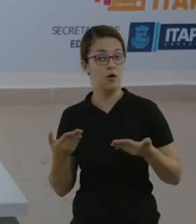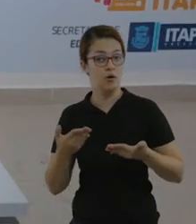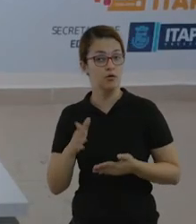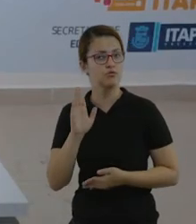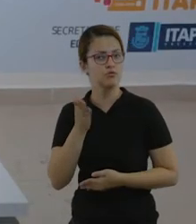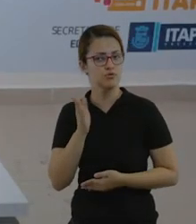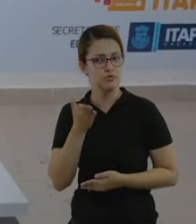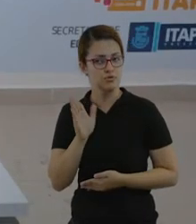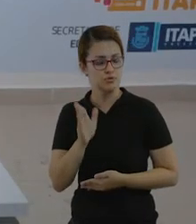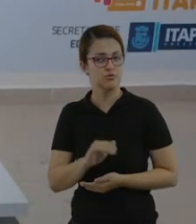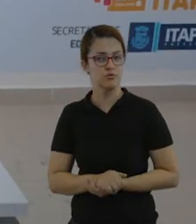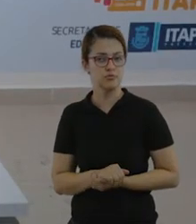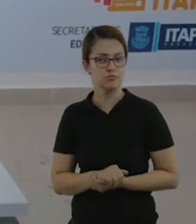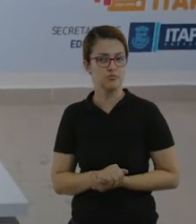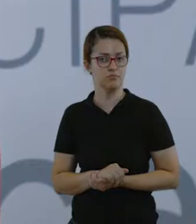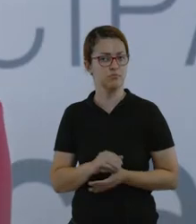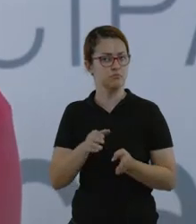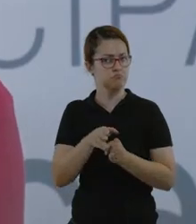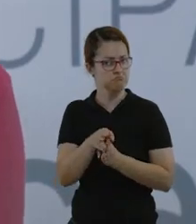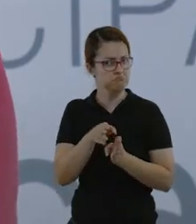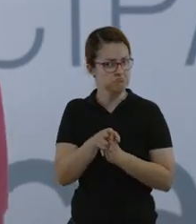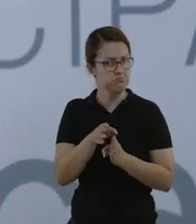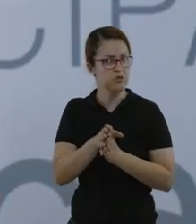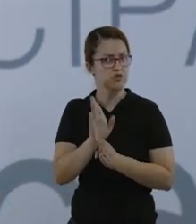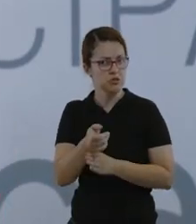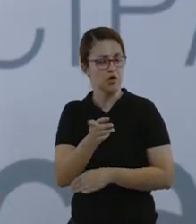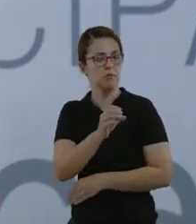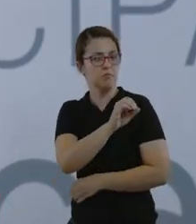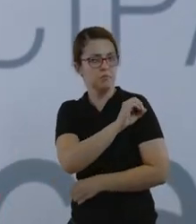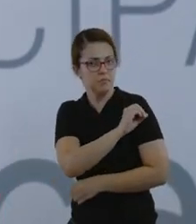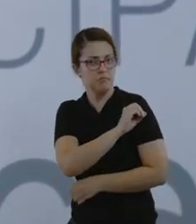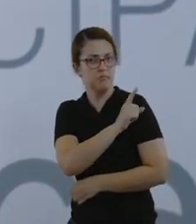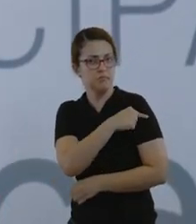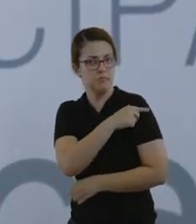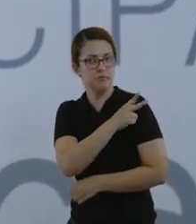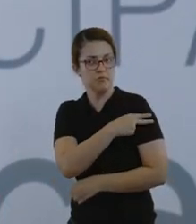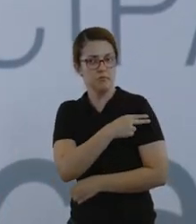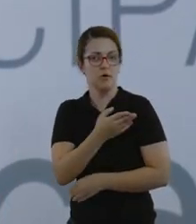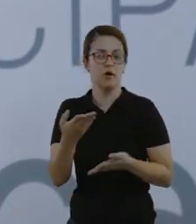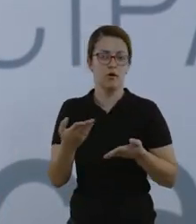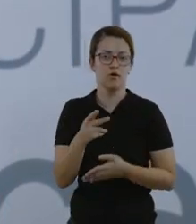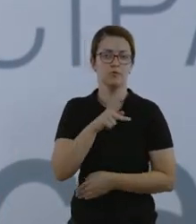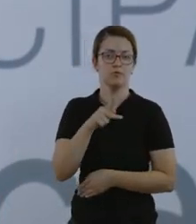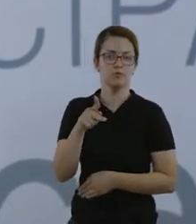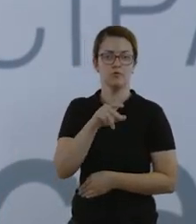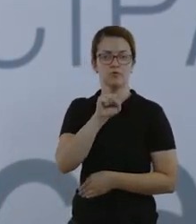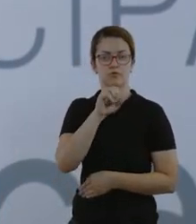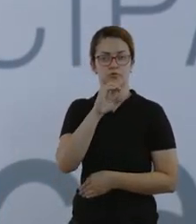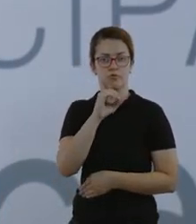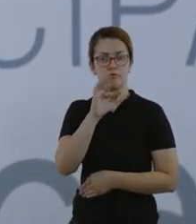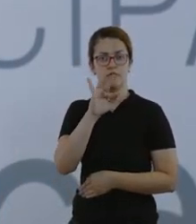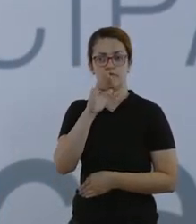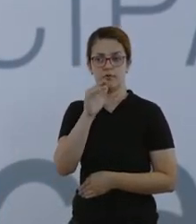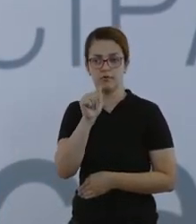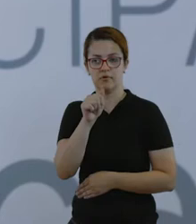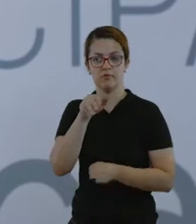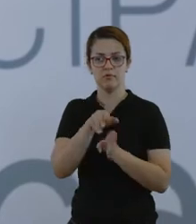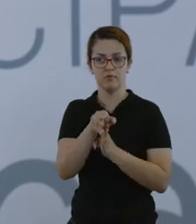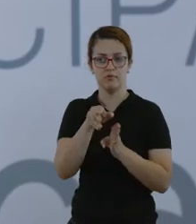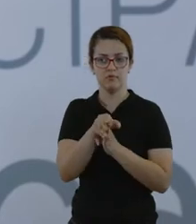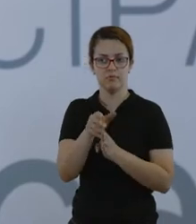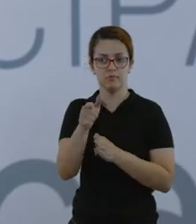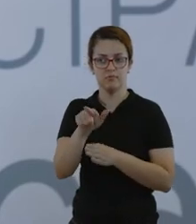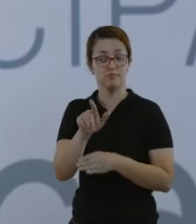esse desafio para vocês. Então, pessoal, agora já apresentei para vocês as atividades para o pré, primeiro e segundo ano.